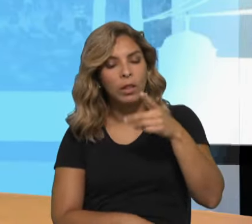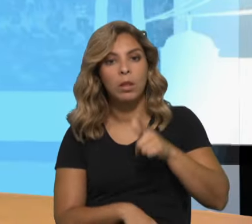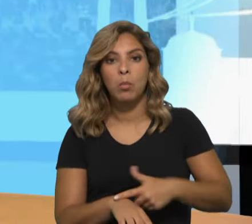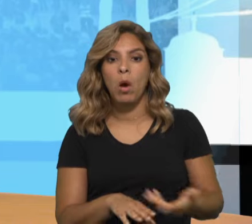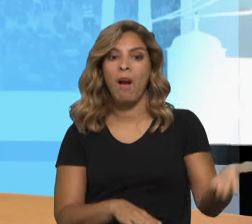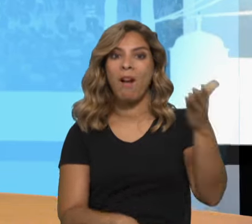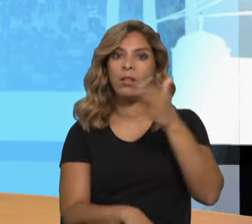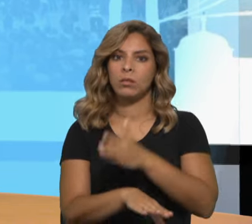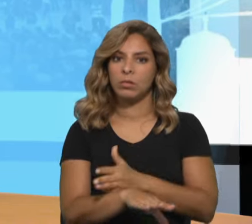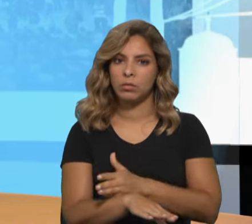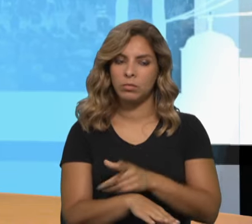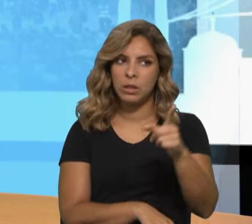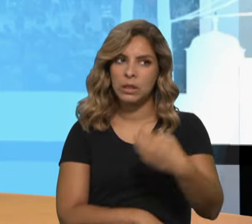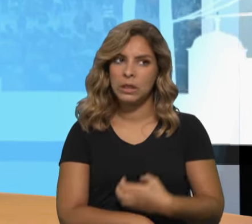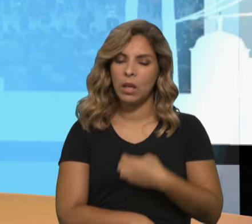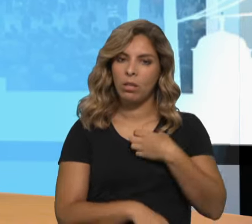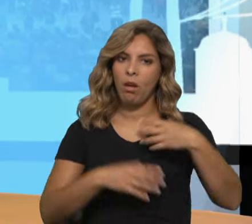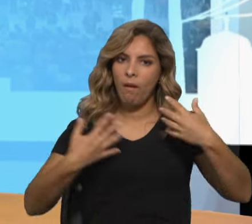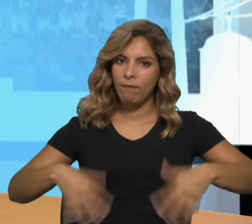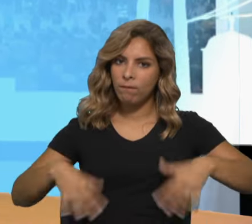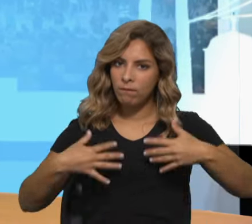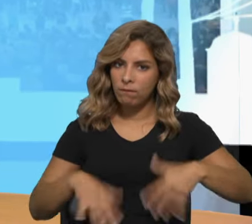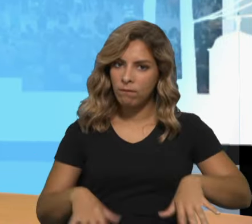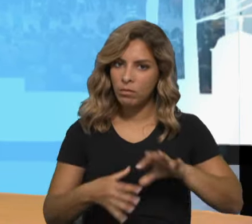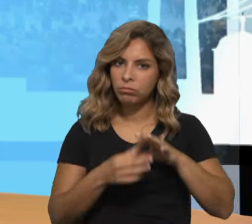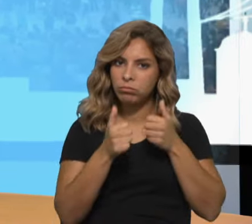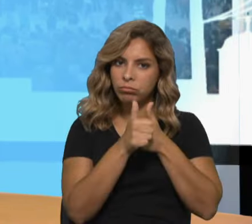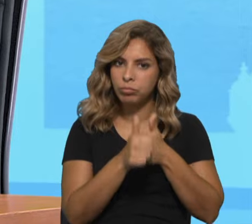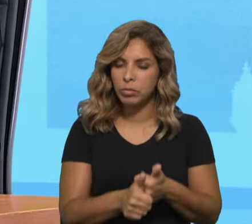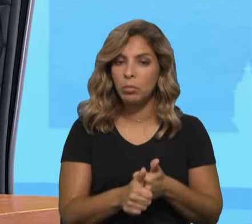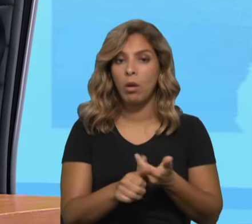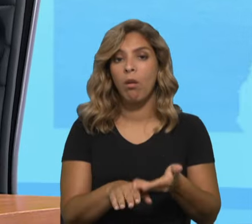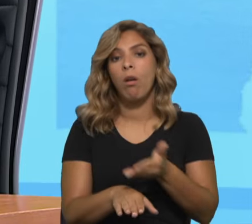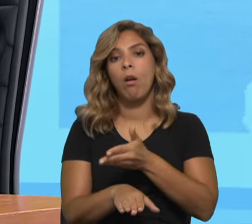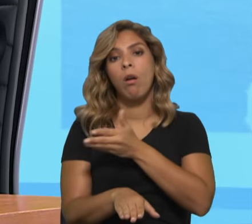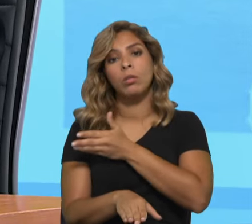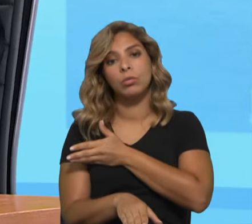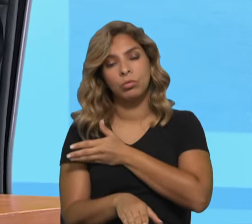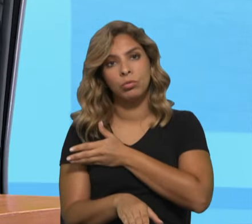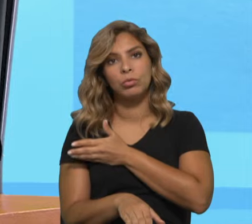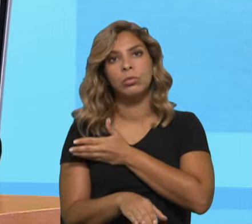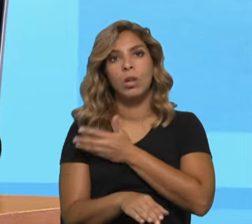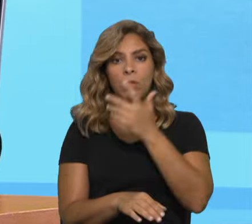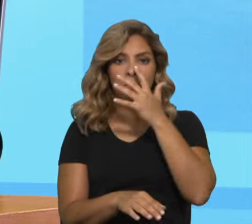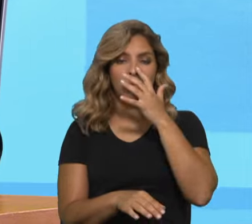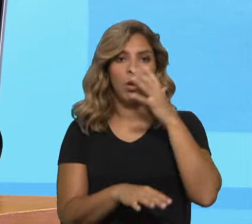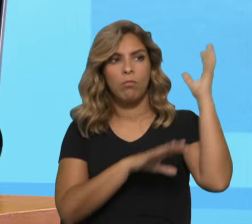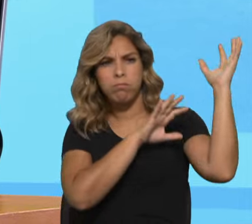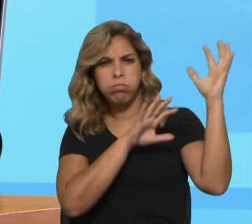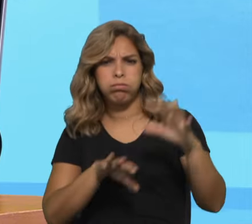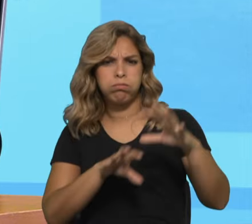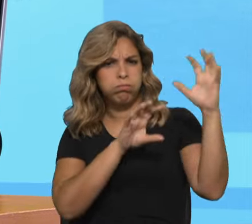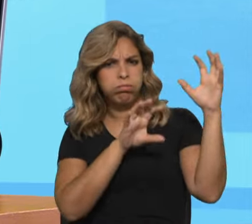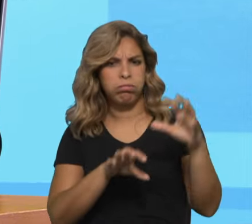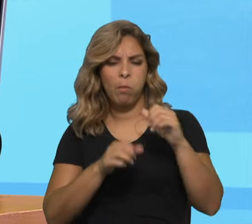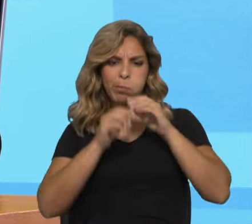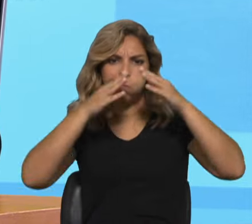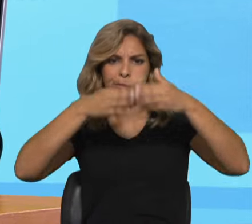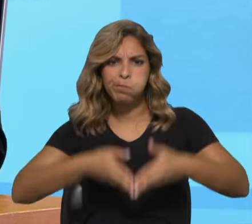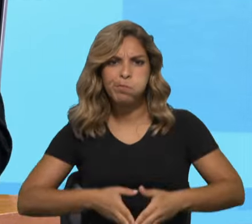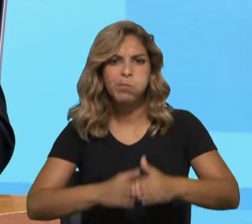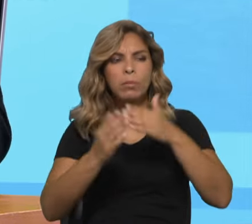comunidade sentiu aflição, porque havia outras tempestades que não a tempestade física, não é? Nós podíamos hoje